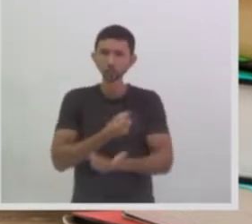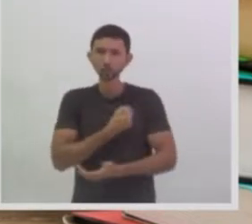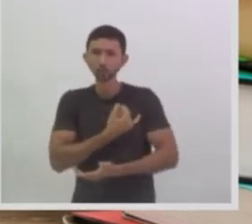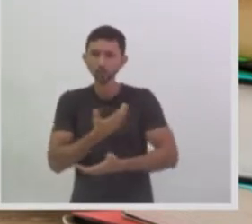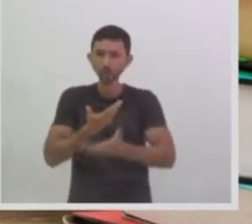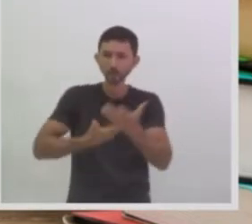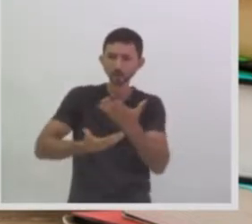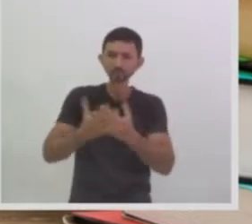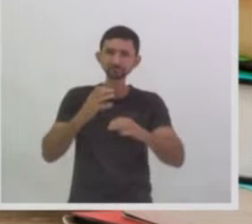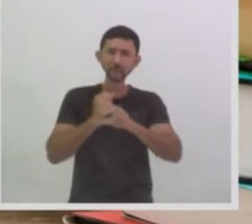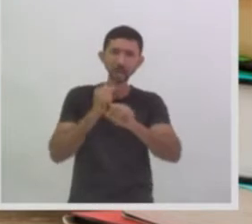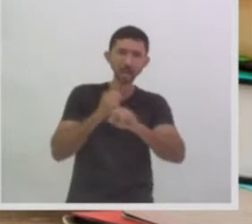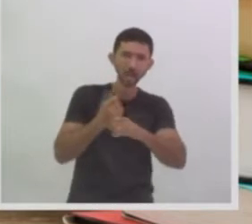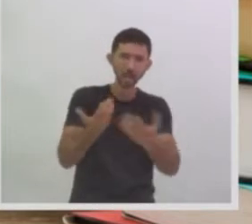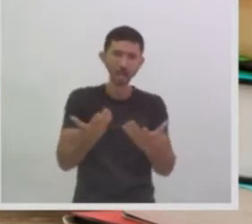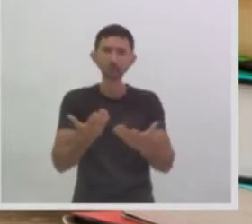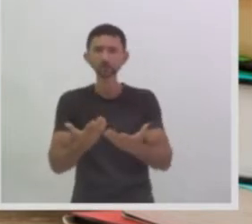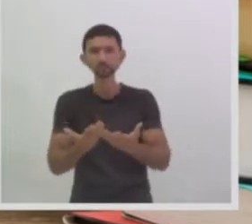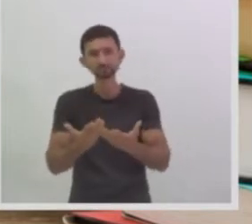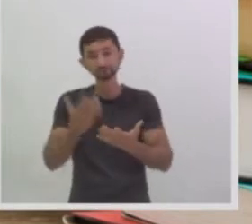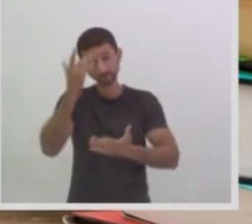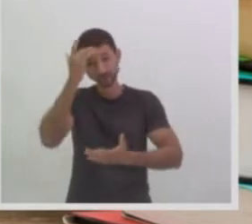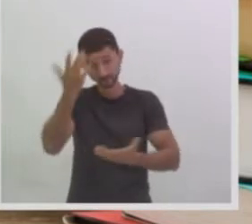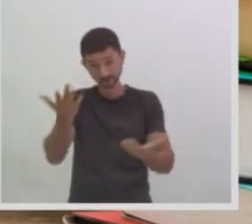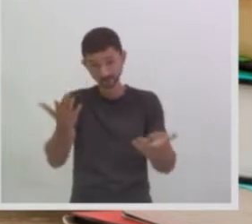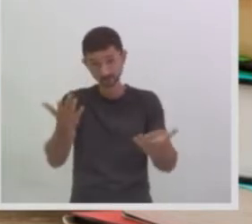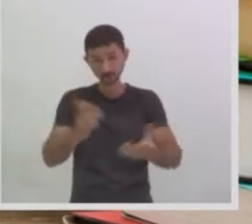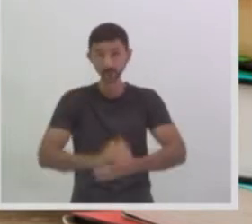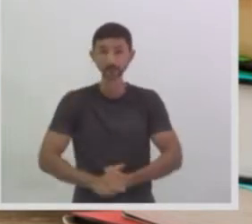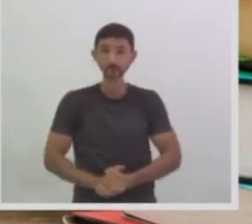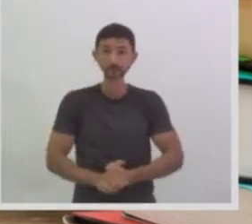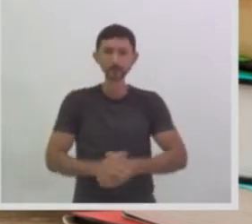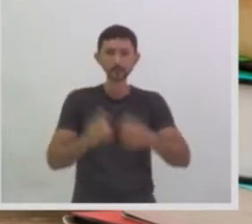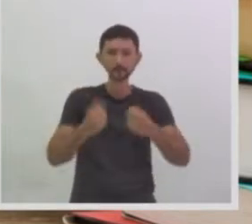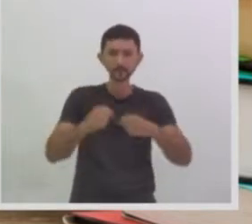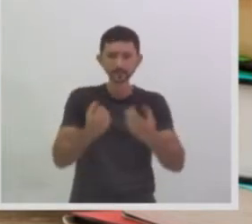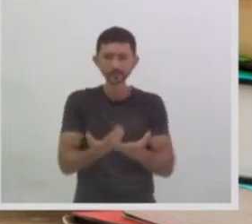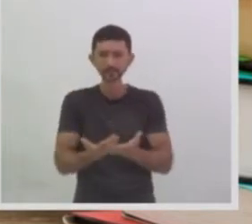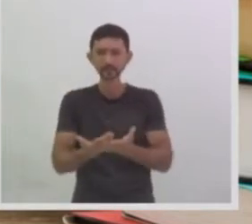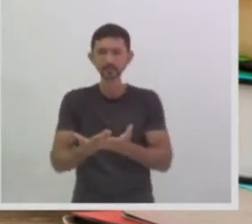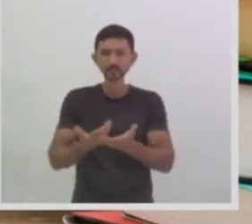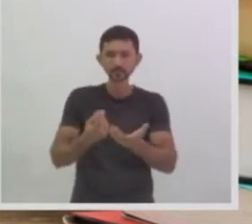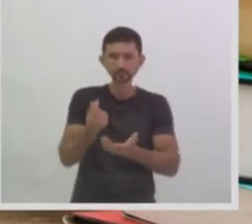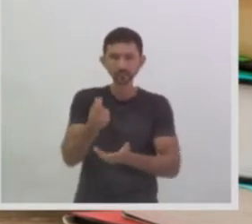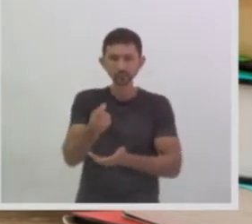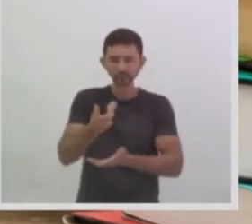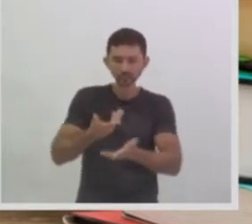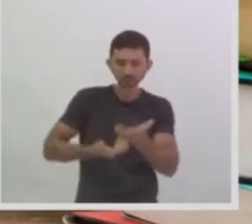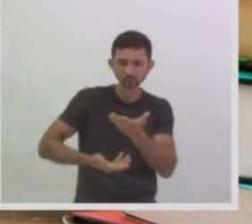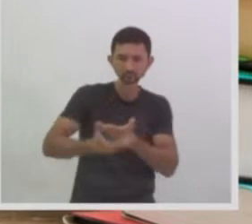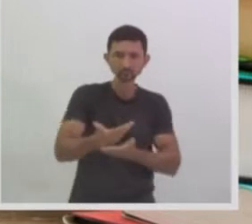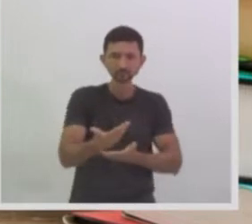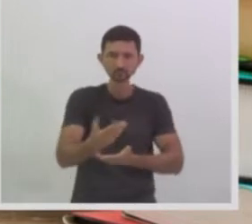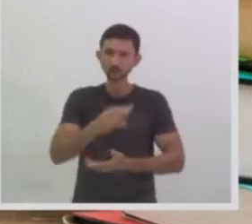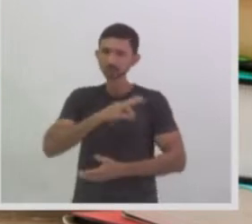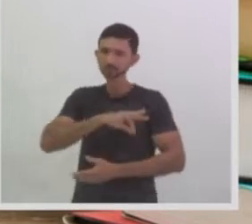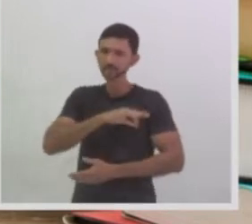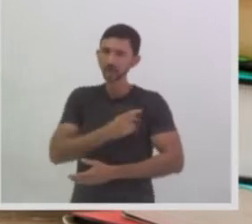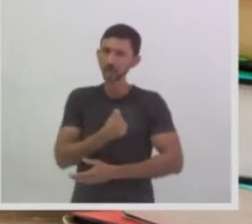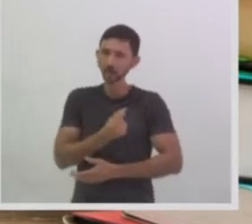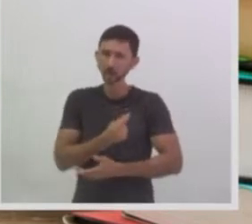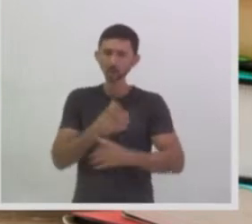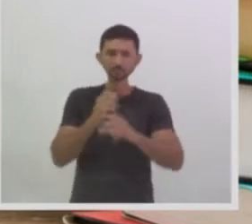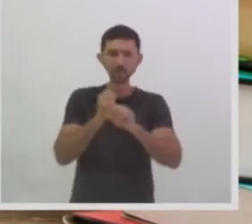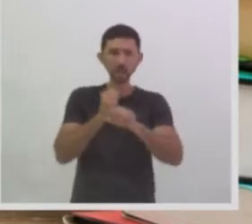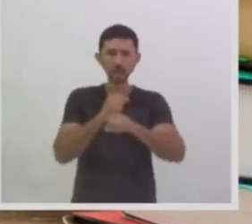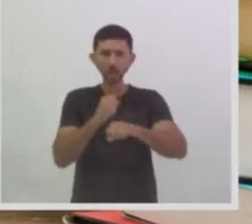relações. É bem fácil, né? Porque a gente precisa passar o troco, receber nosso salário, fazer as contas e